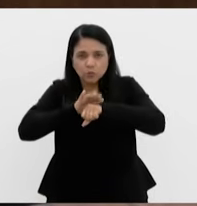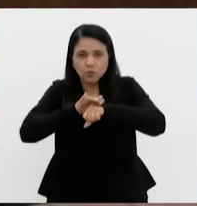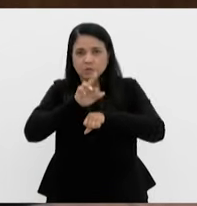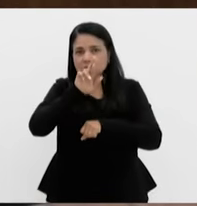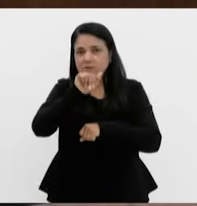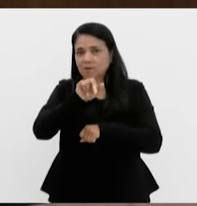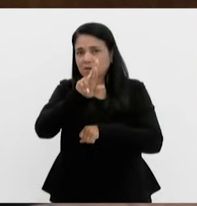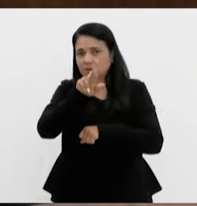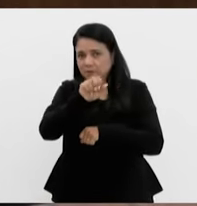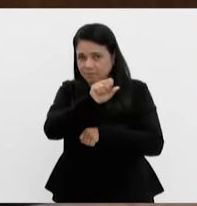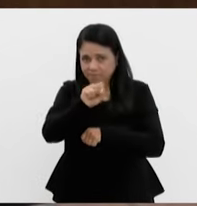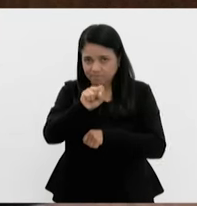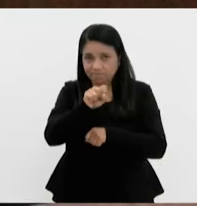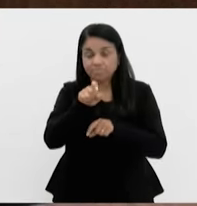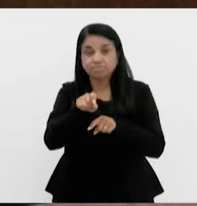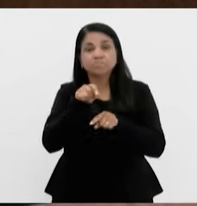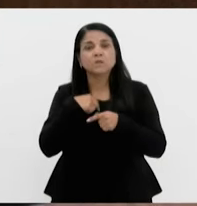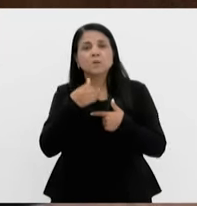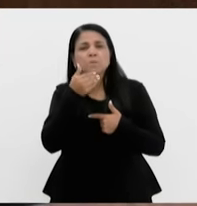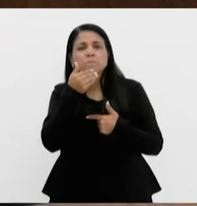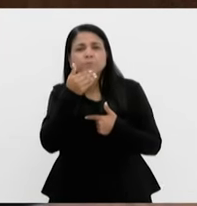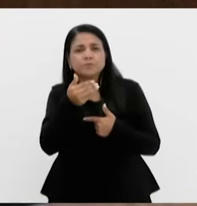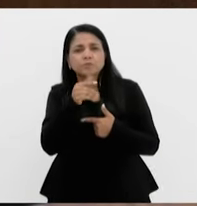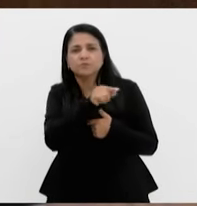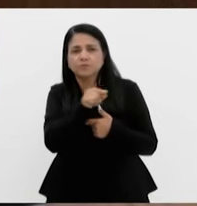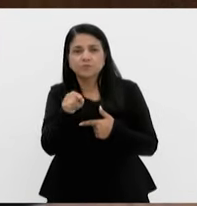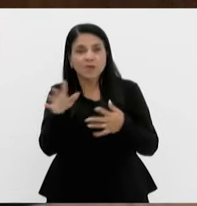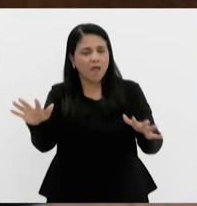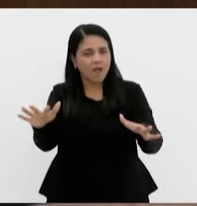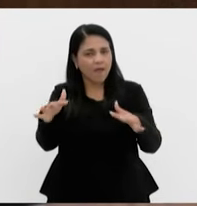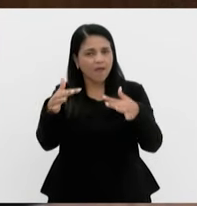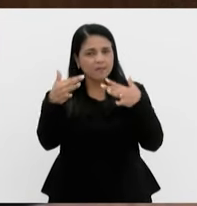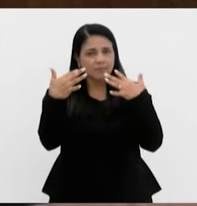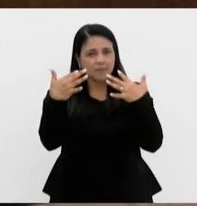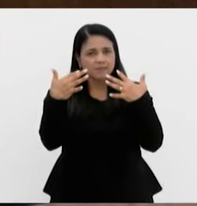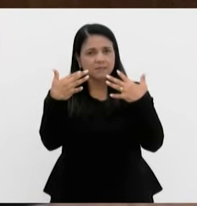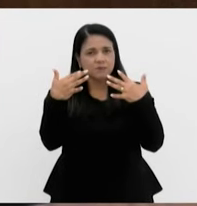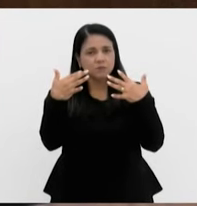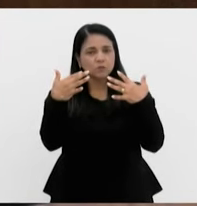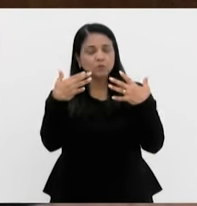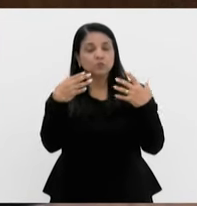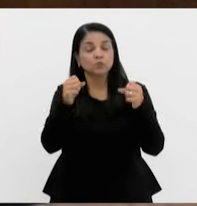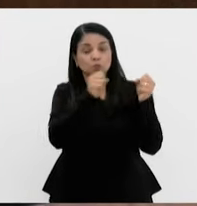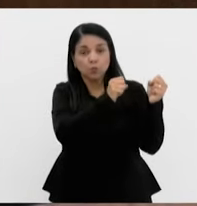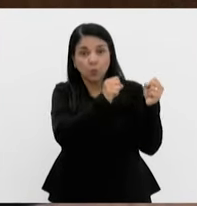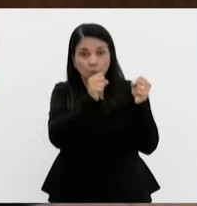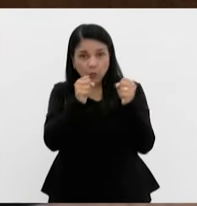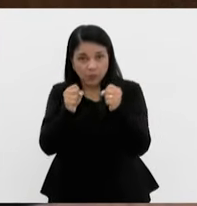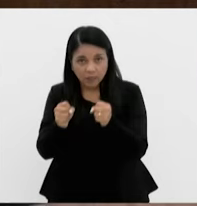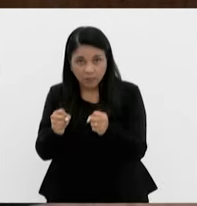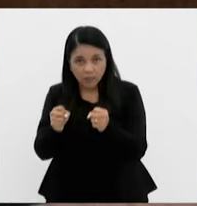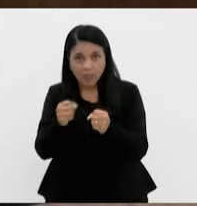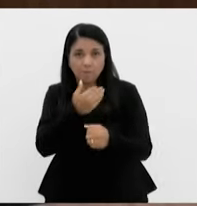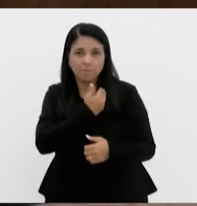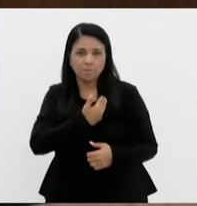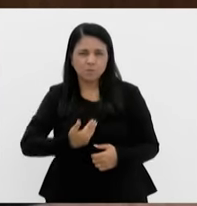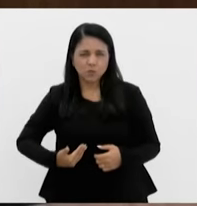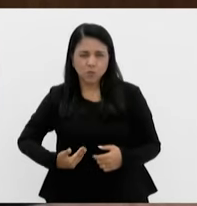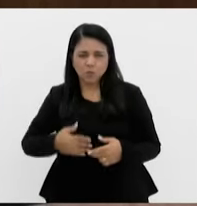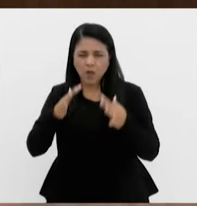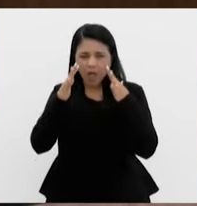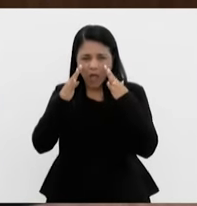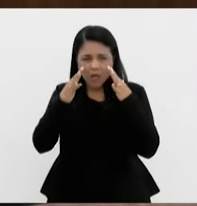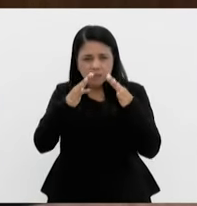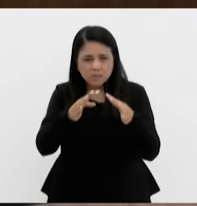doenças raras Então pedi aí a atenção do poder público uma atenção mais acirrada